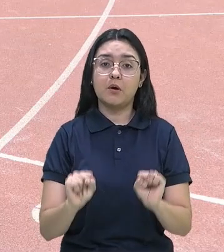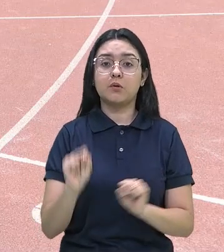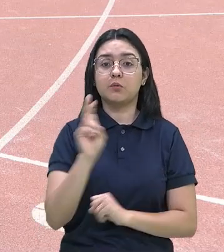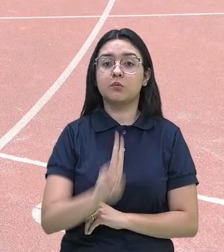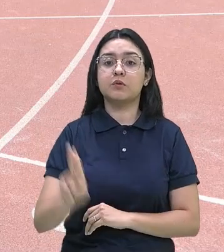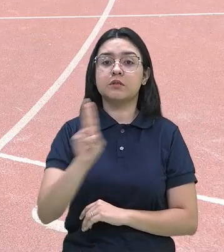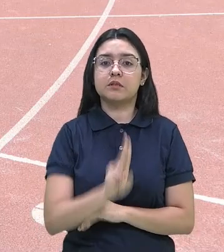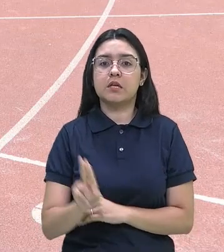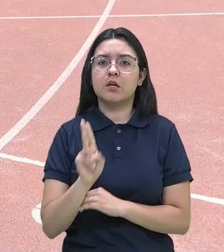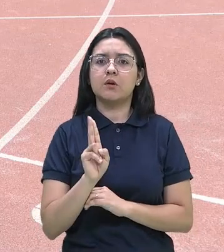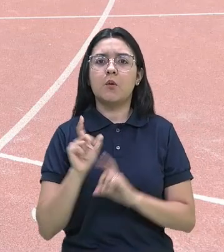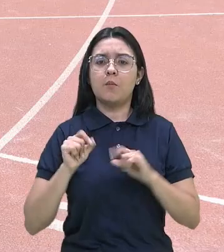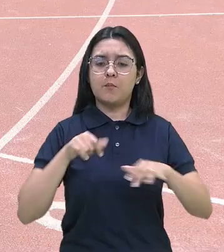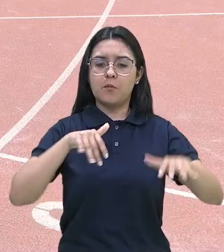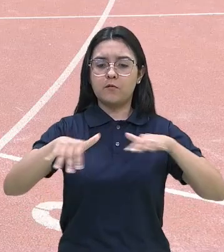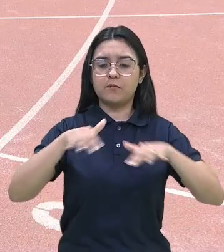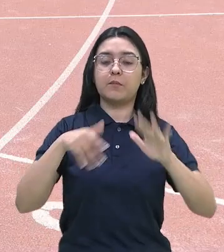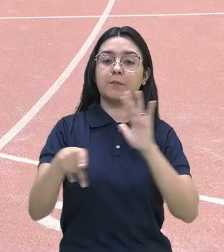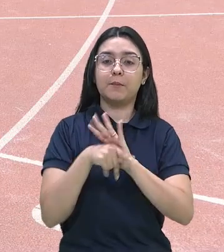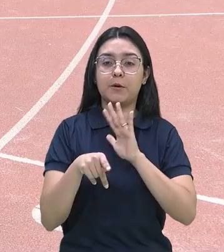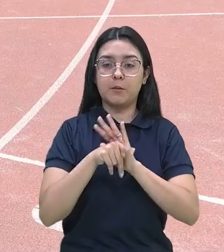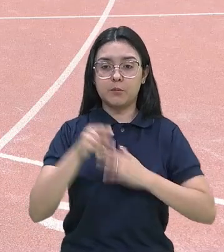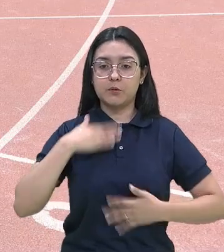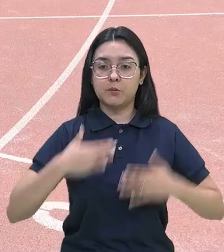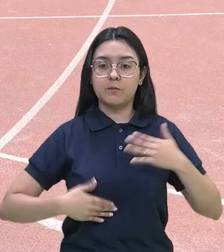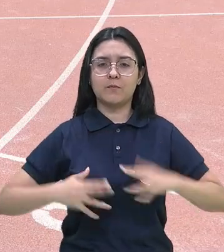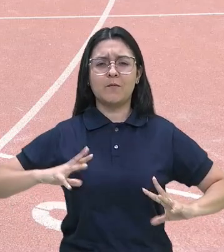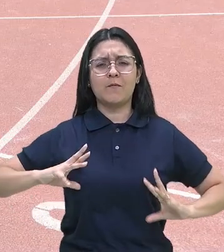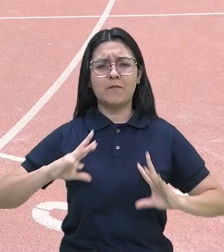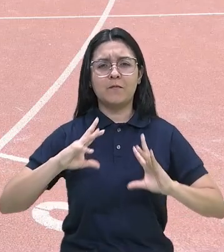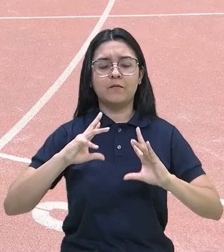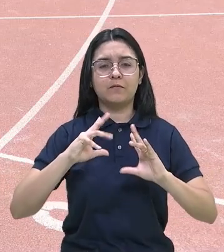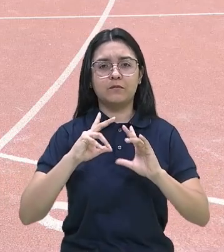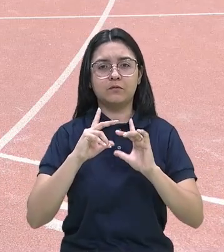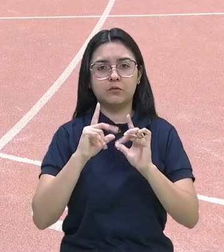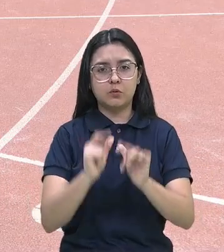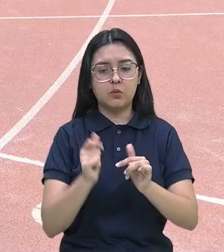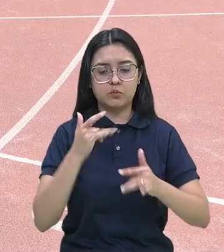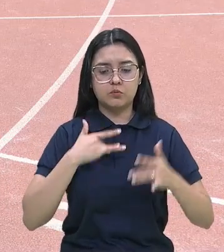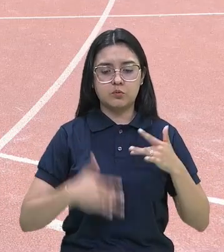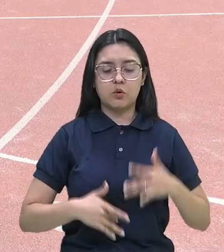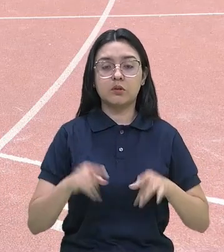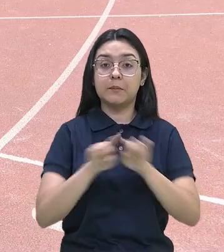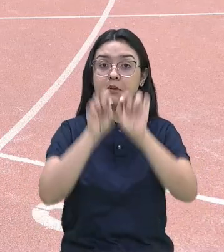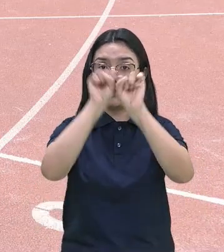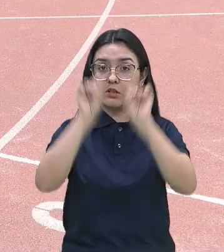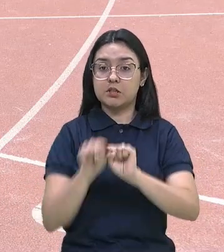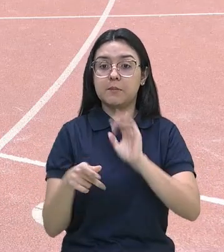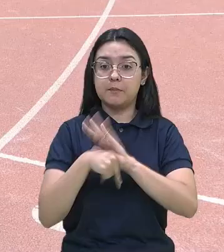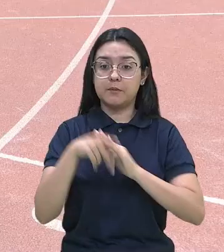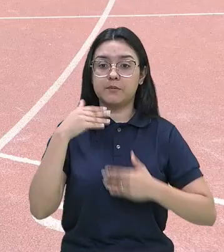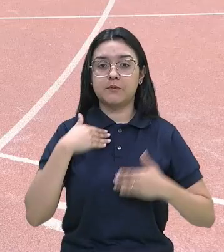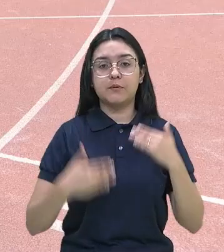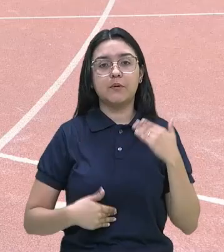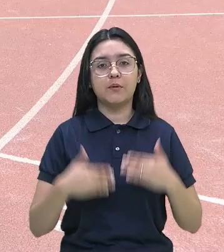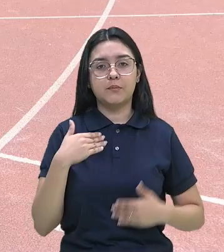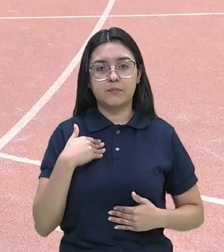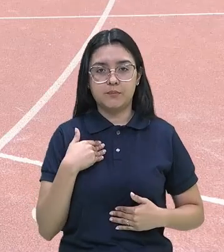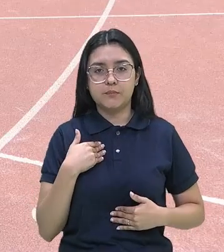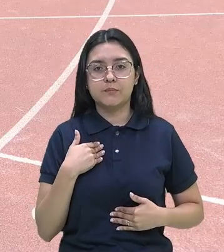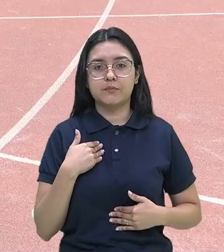utilizado, estando em movimento, vários órgãos, vários sistemas do nosso corpo estão